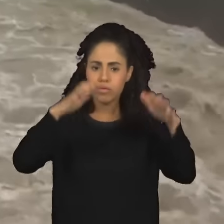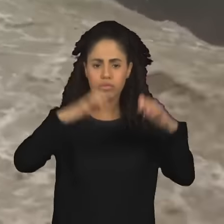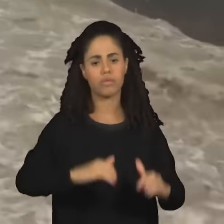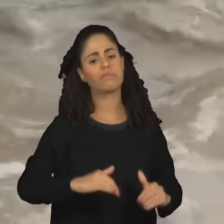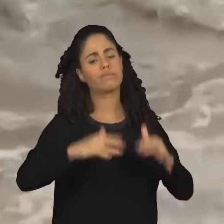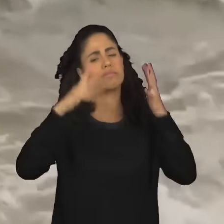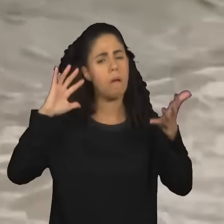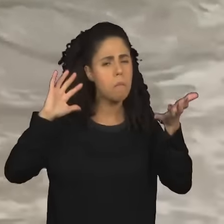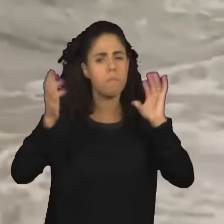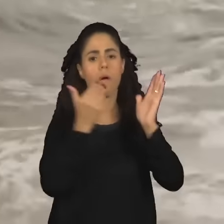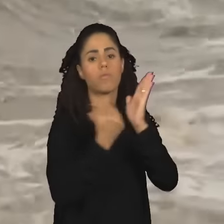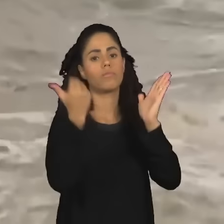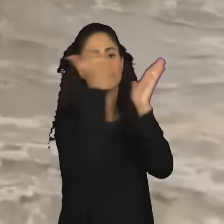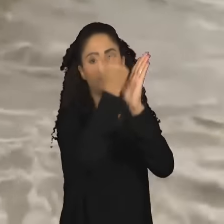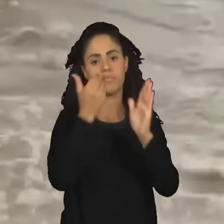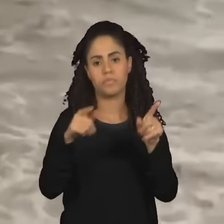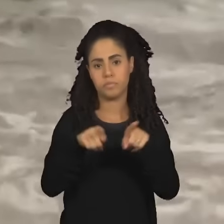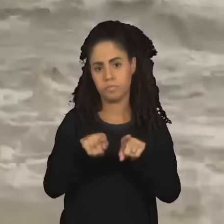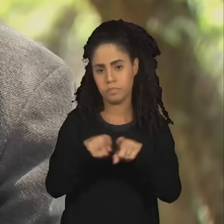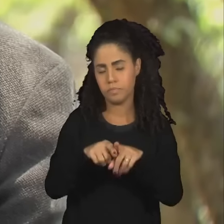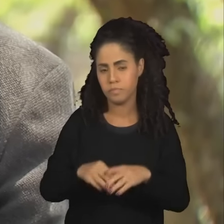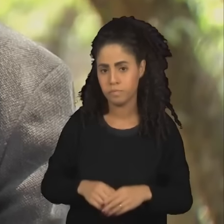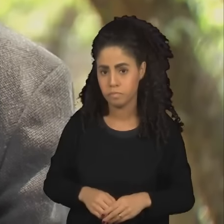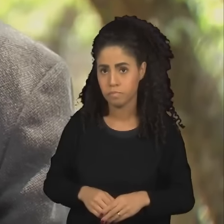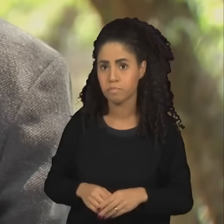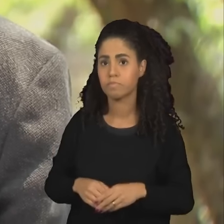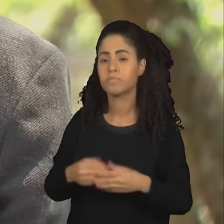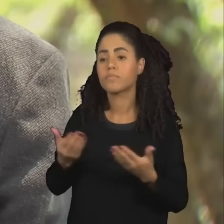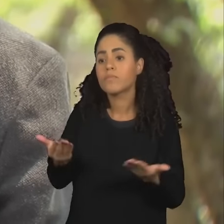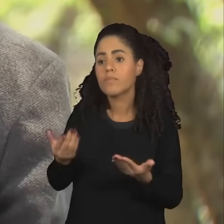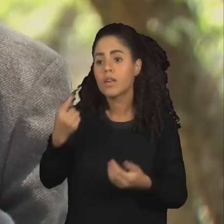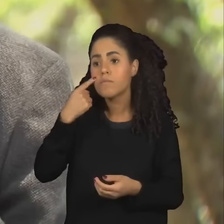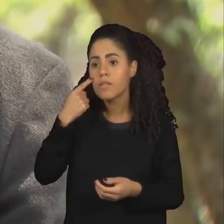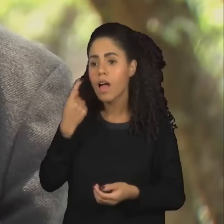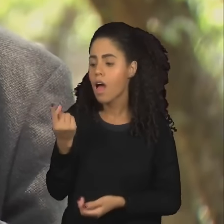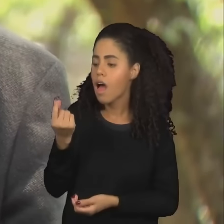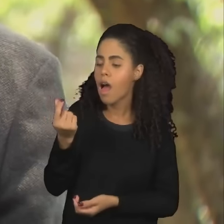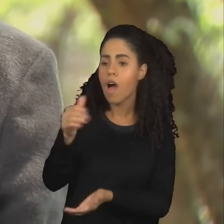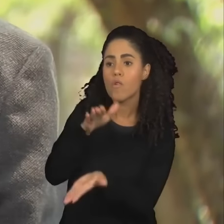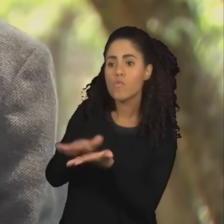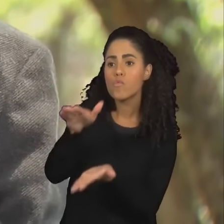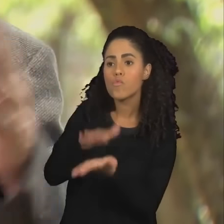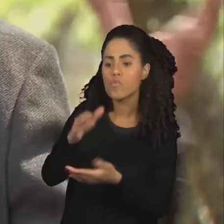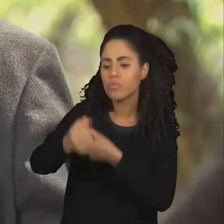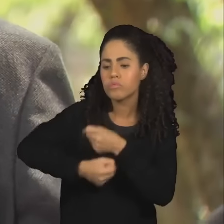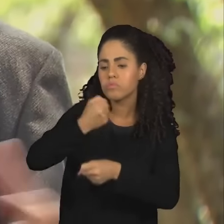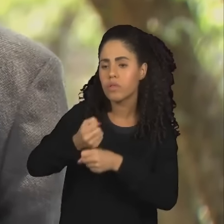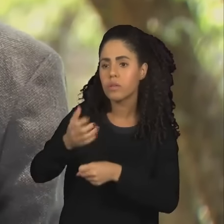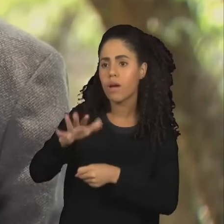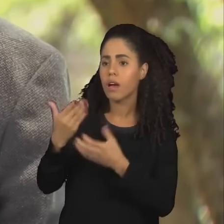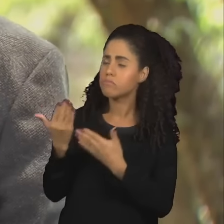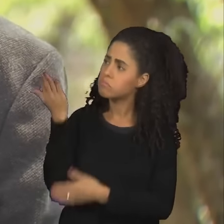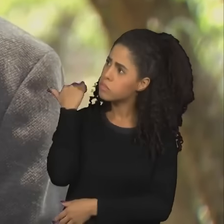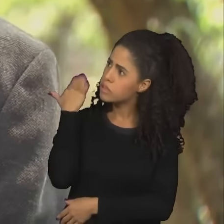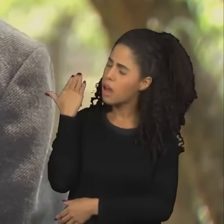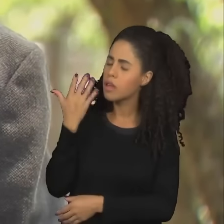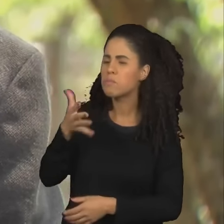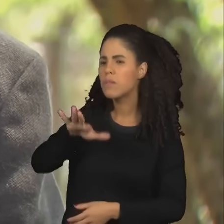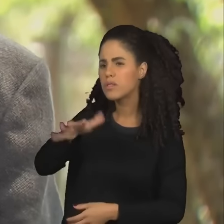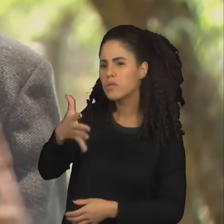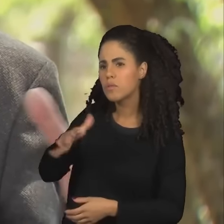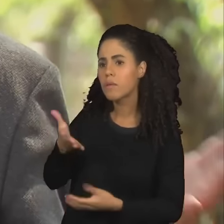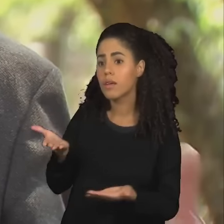eventos climáticos extremos. O custo anual dessa ajuda financeira, alguns anos atrás, foi